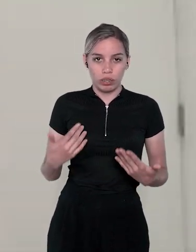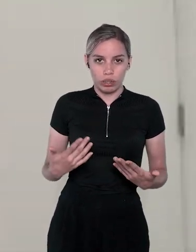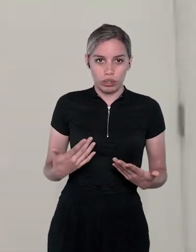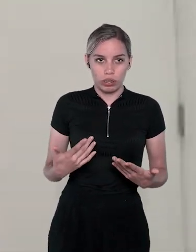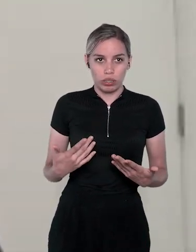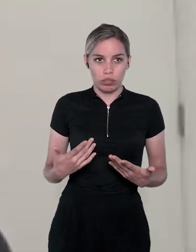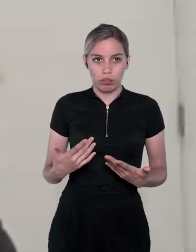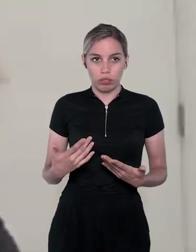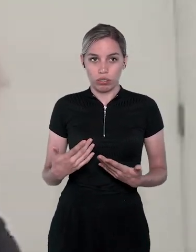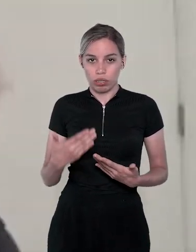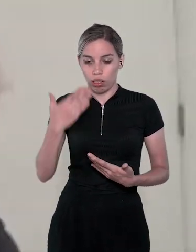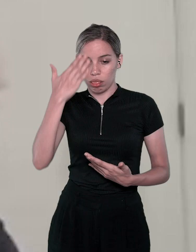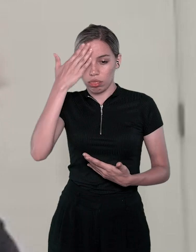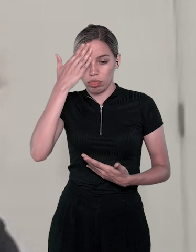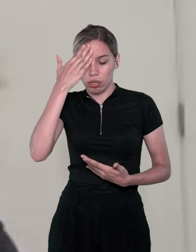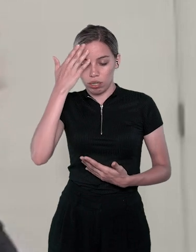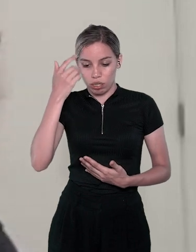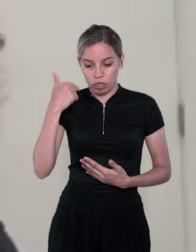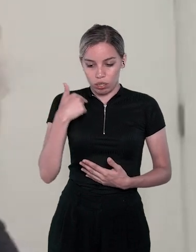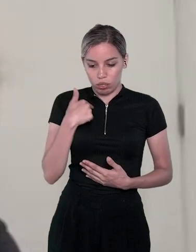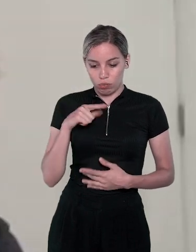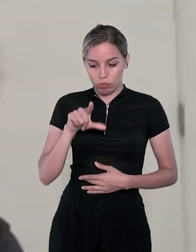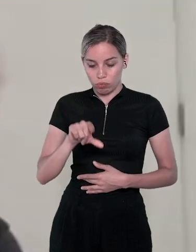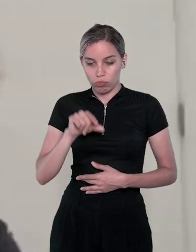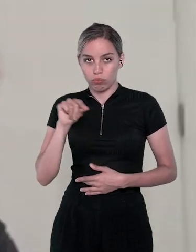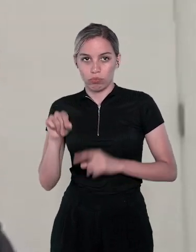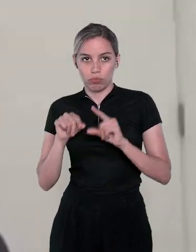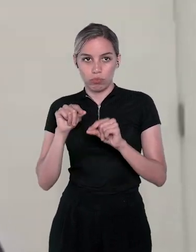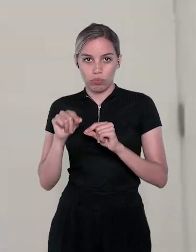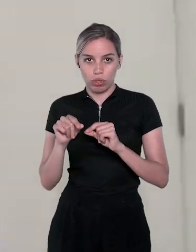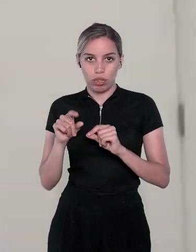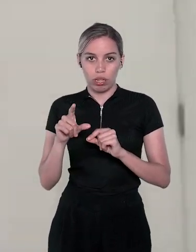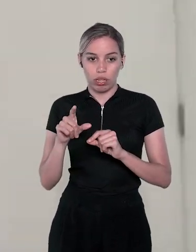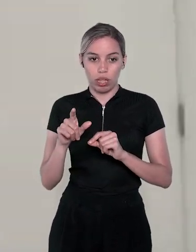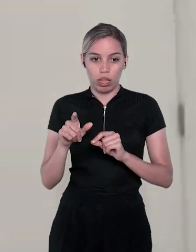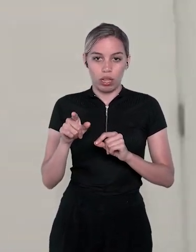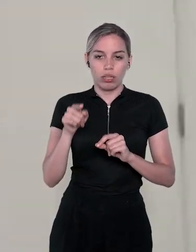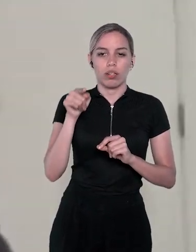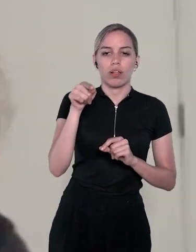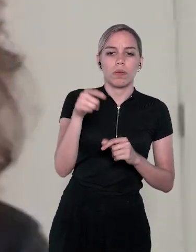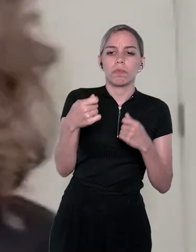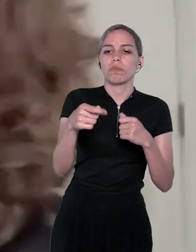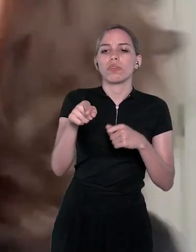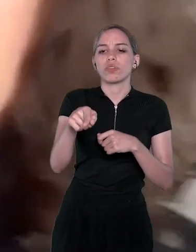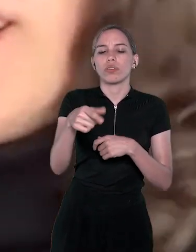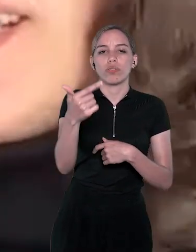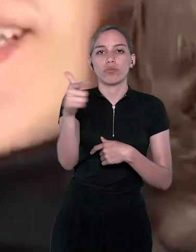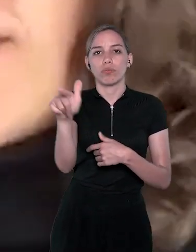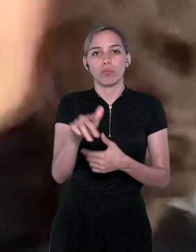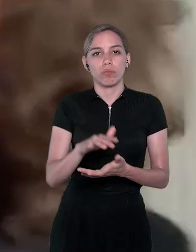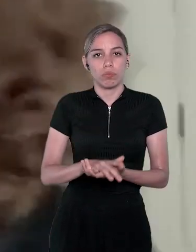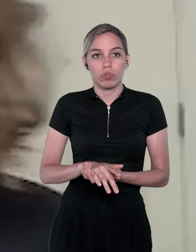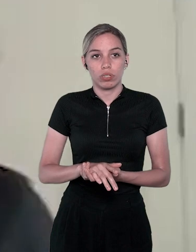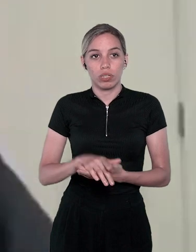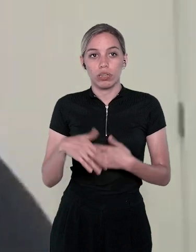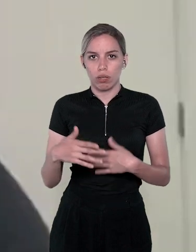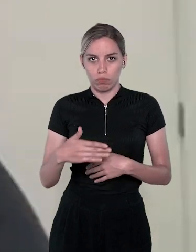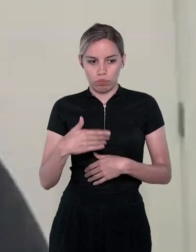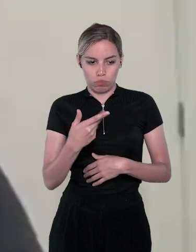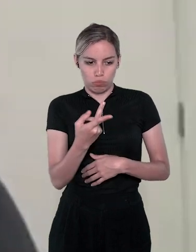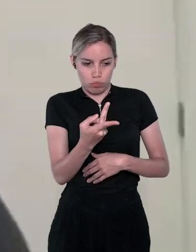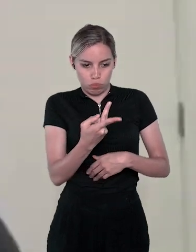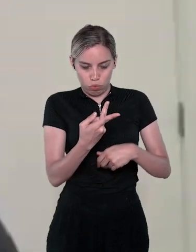o seu gozo, existe o outro, isso é a fundação do pacto social, né? E nessas